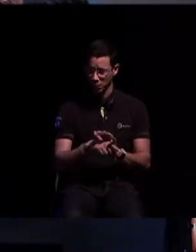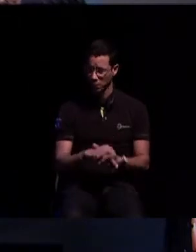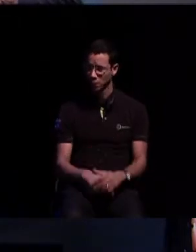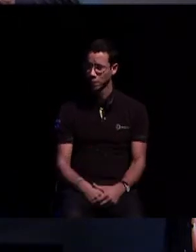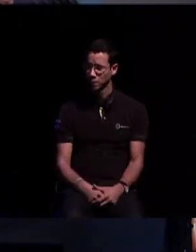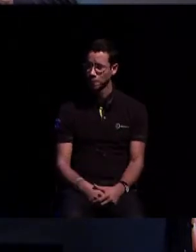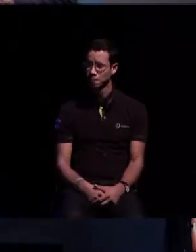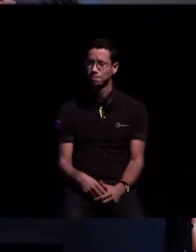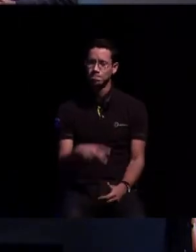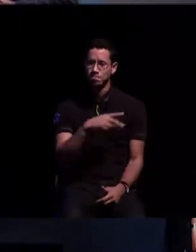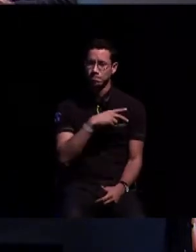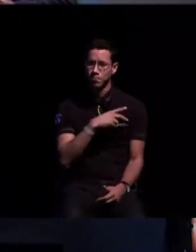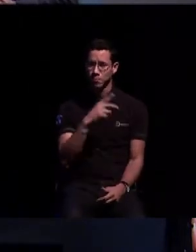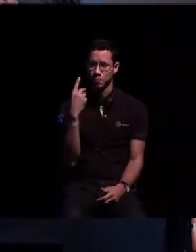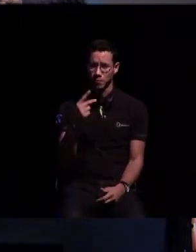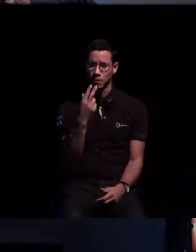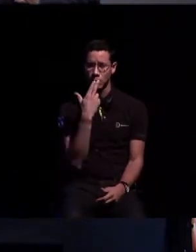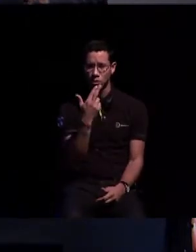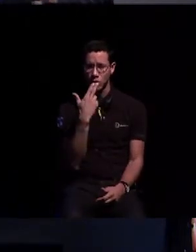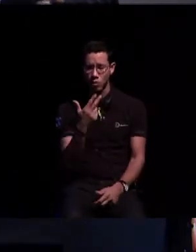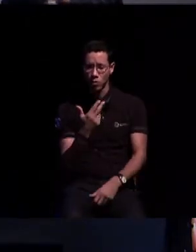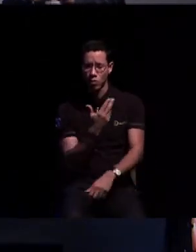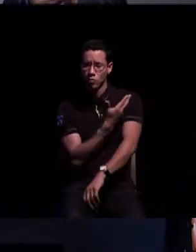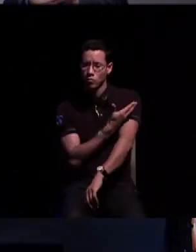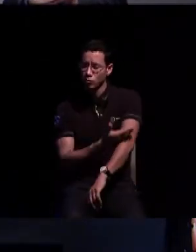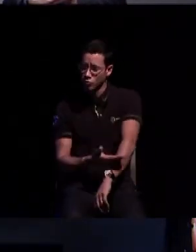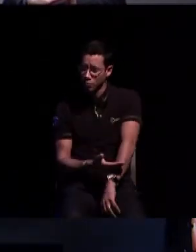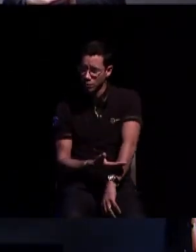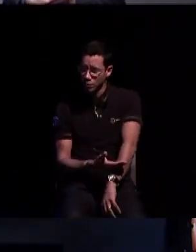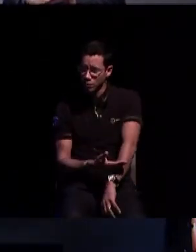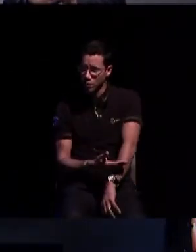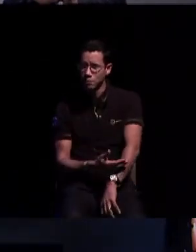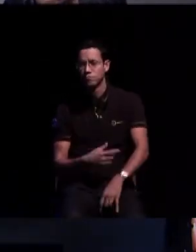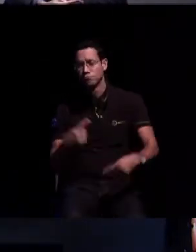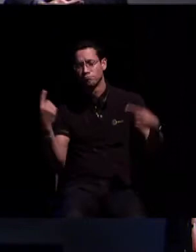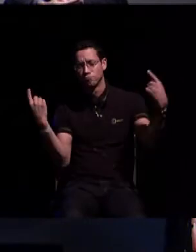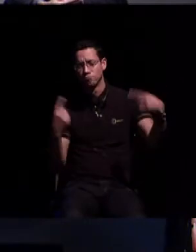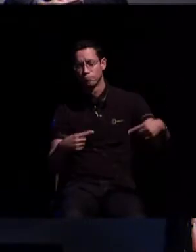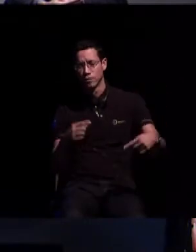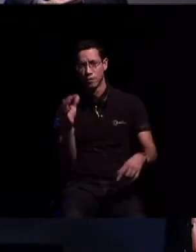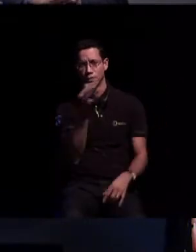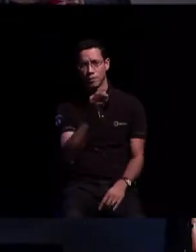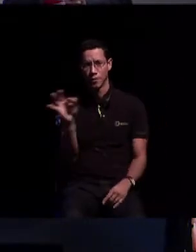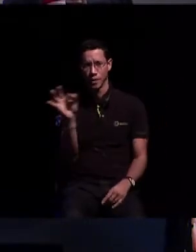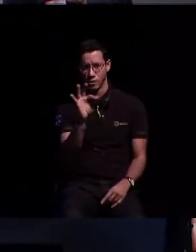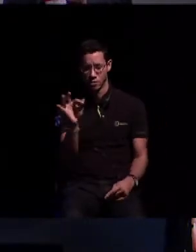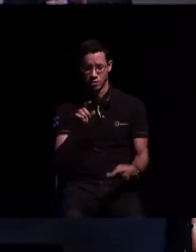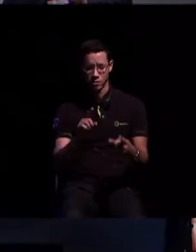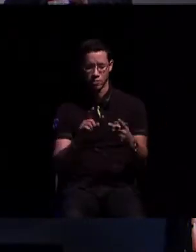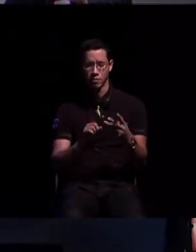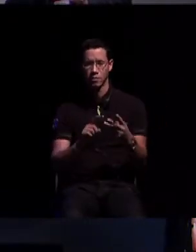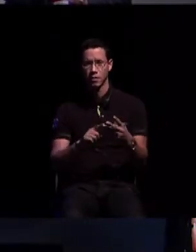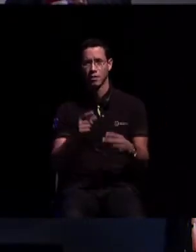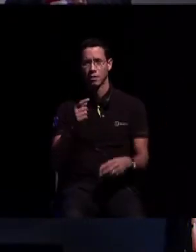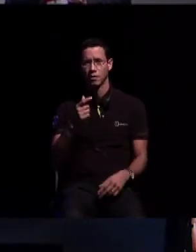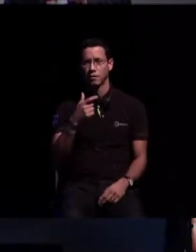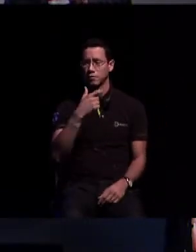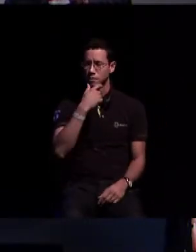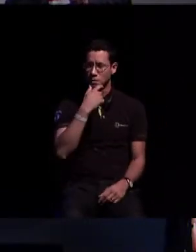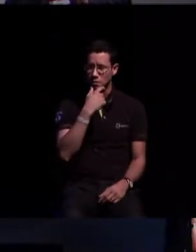de língua e costumes, foi feita em oposição à França e à Inglaterra, como países